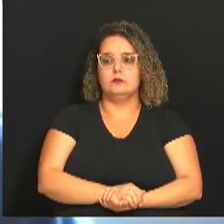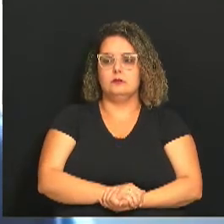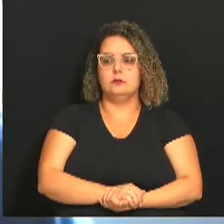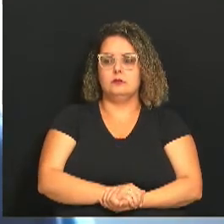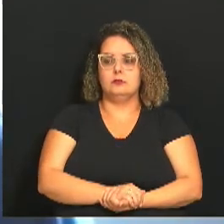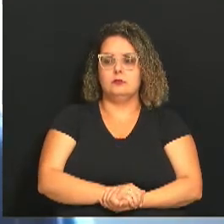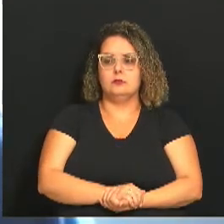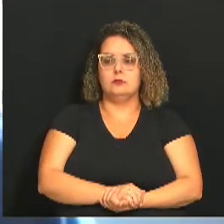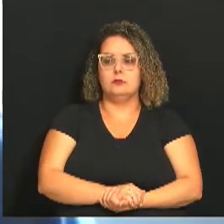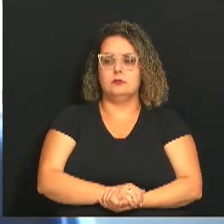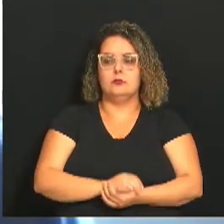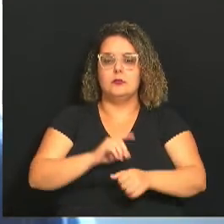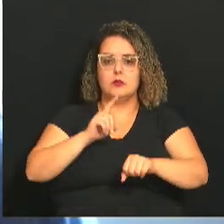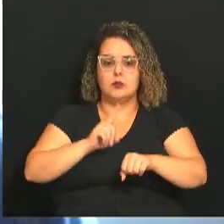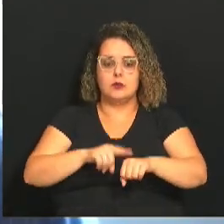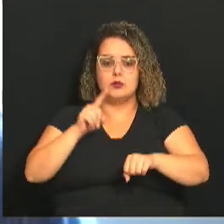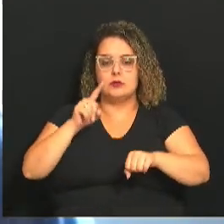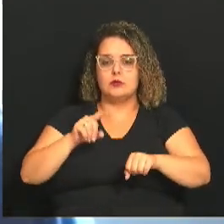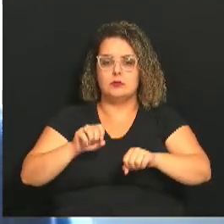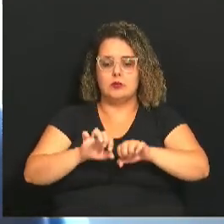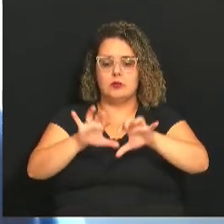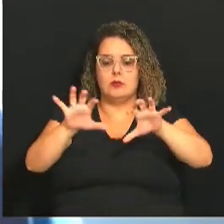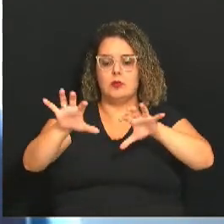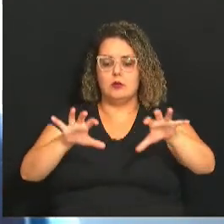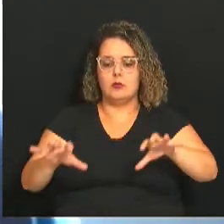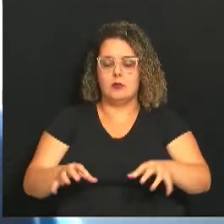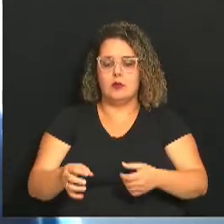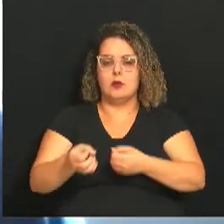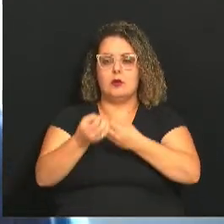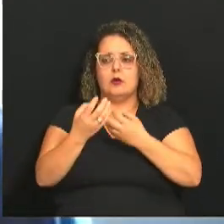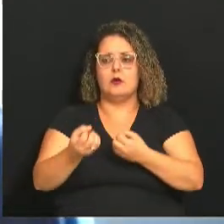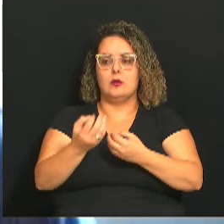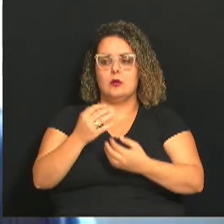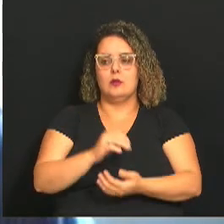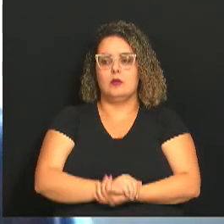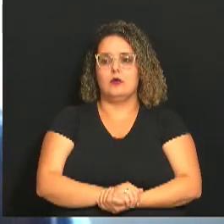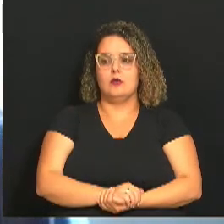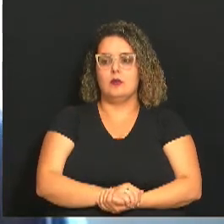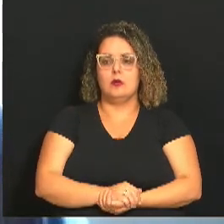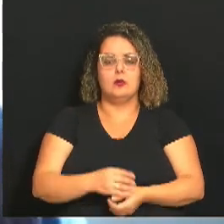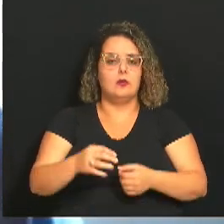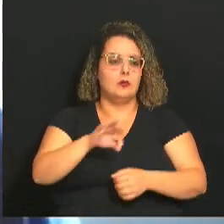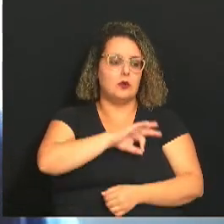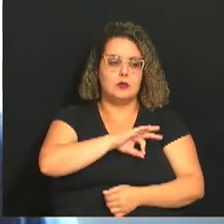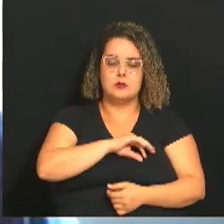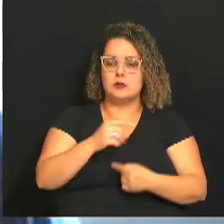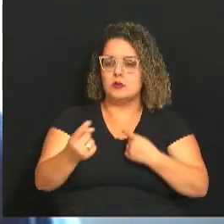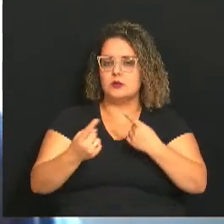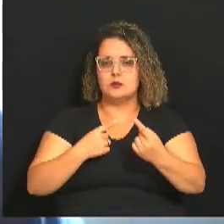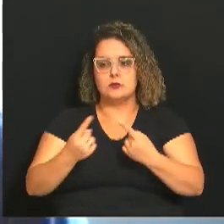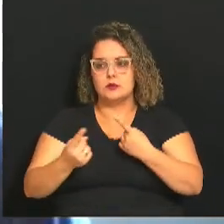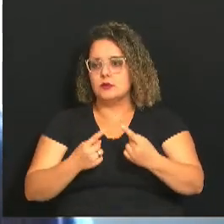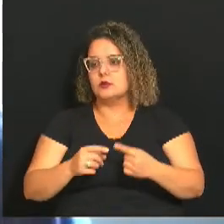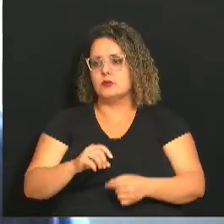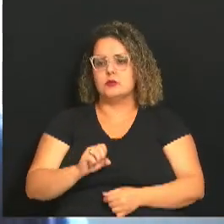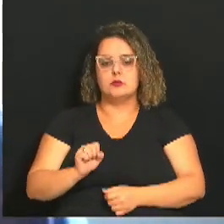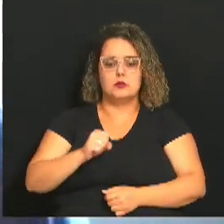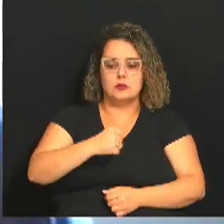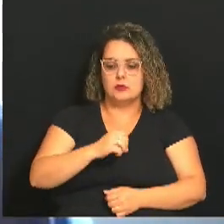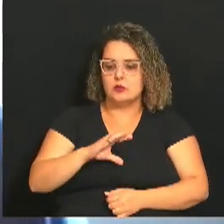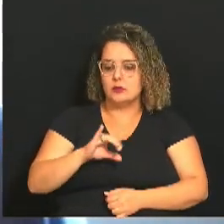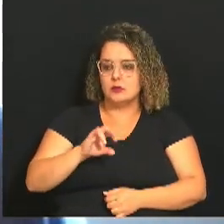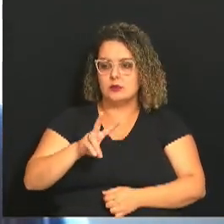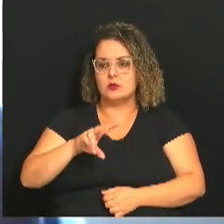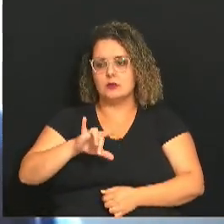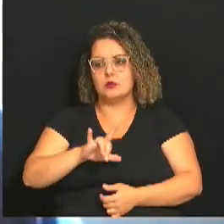um mapeamento, alguma informação, né? Agentes de trânsito, policiais, agentes de defesa civil, né? Não